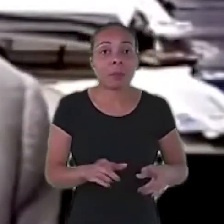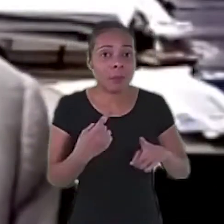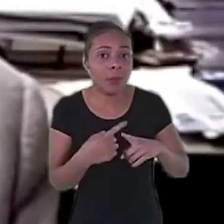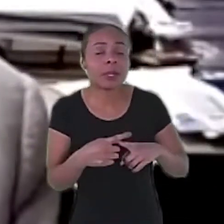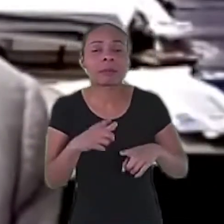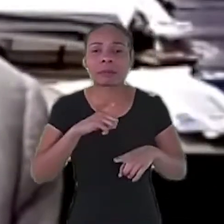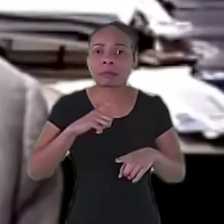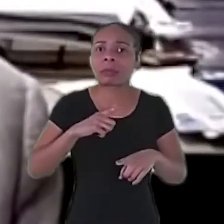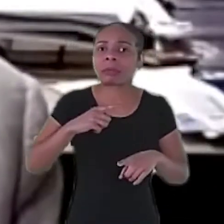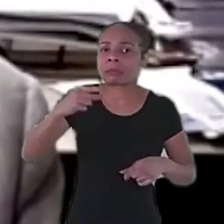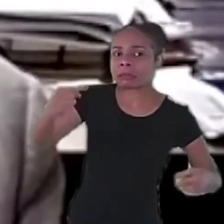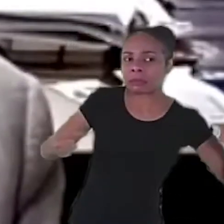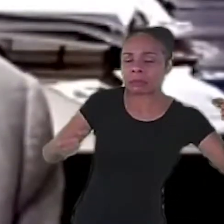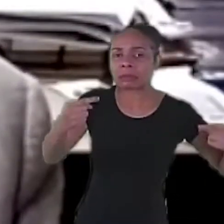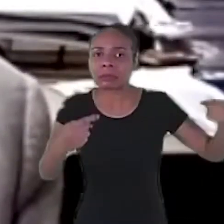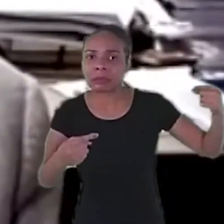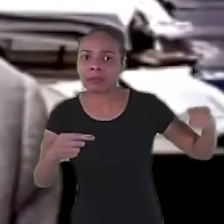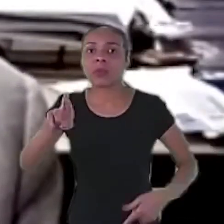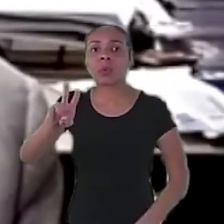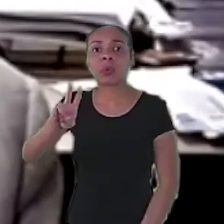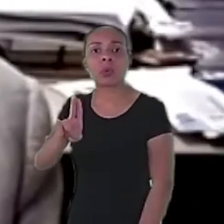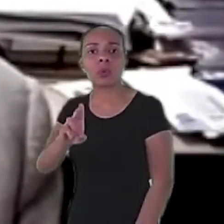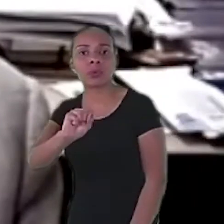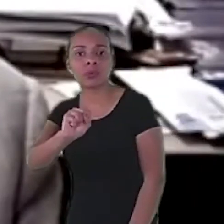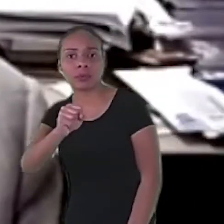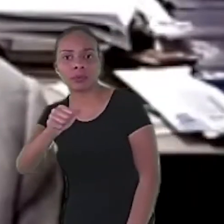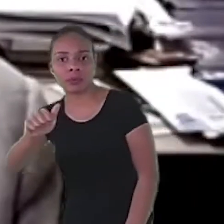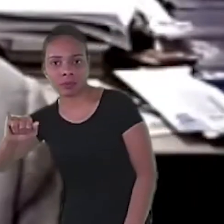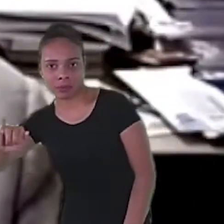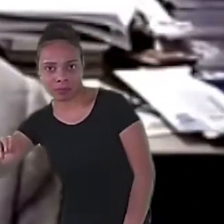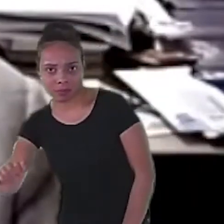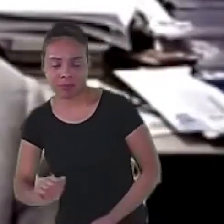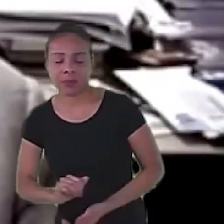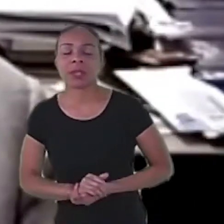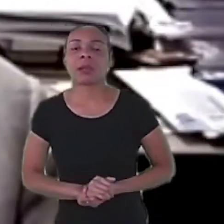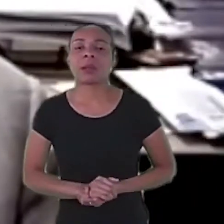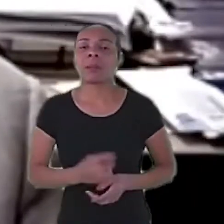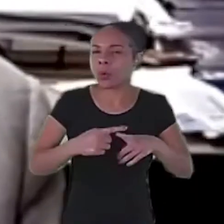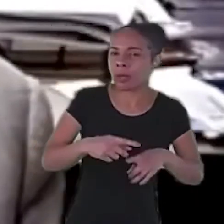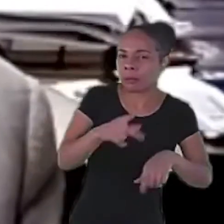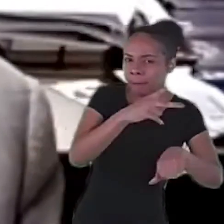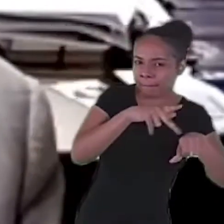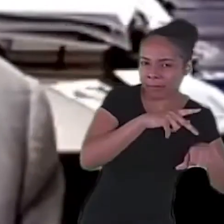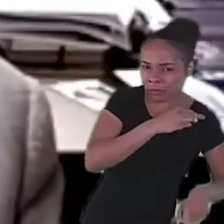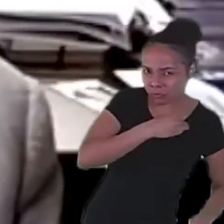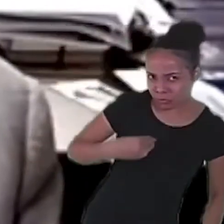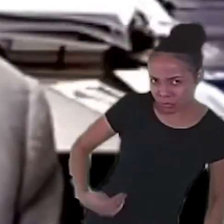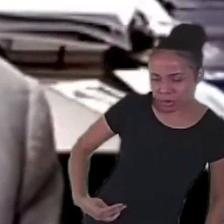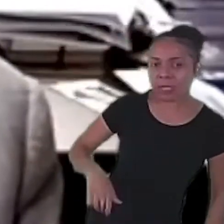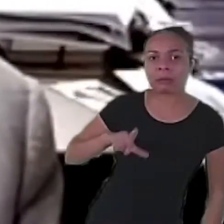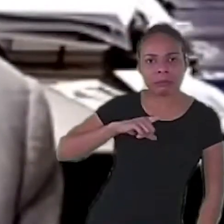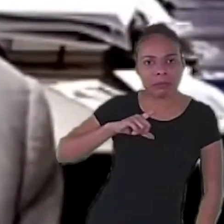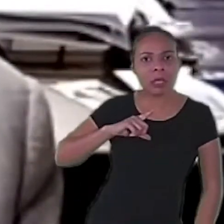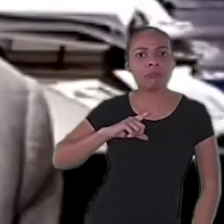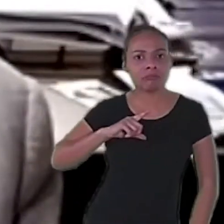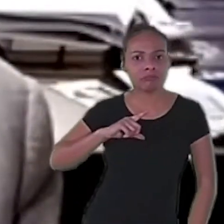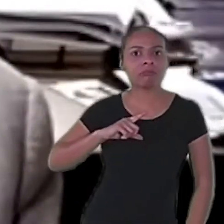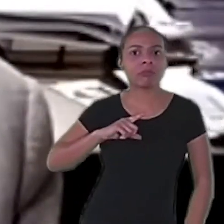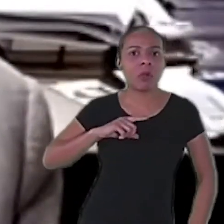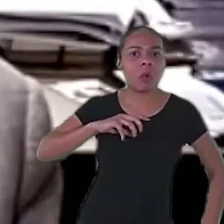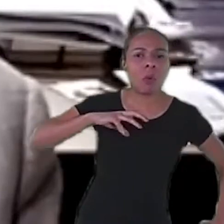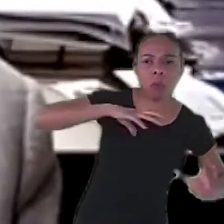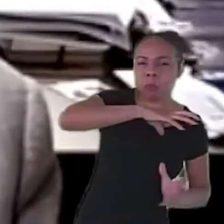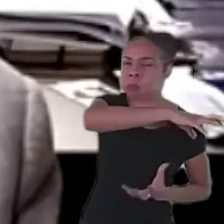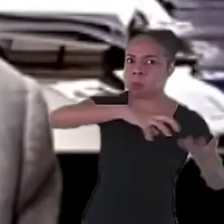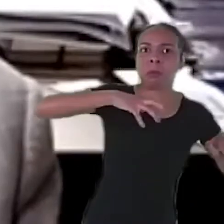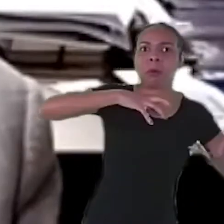Rússia, da União Soviética. Porque a China, embora tenha feito uma revolução comunista, socialista, na mesma linha